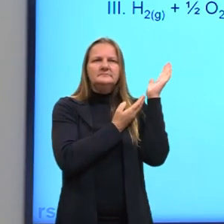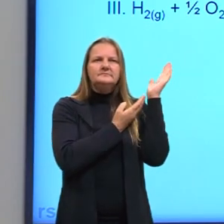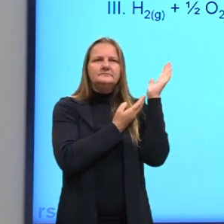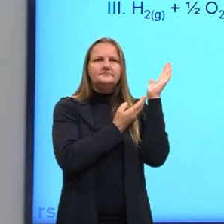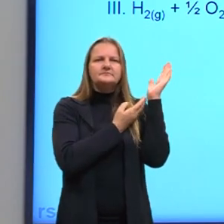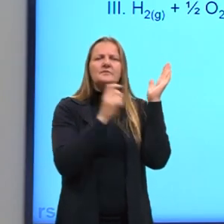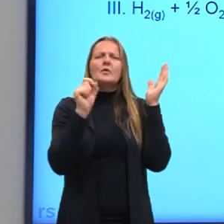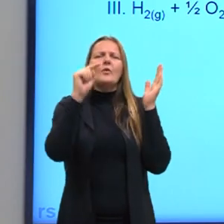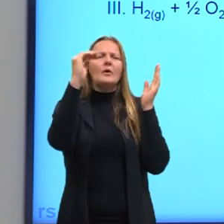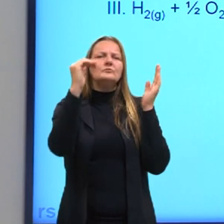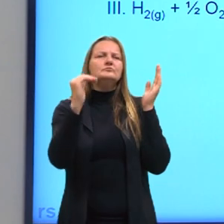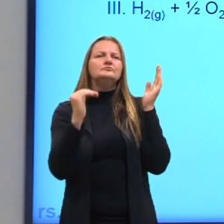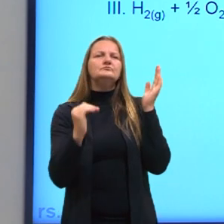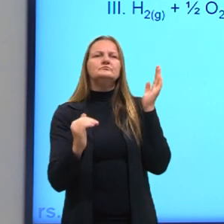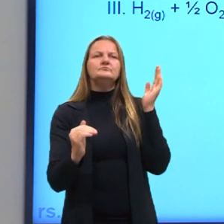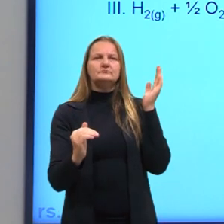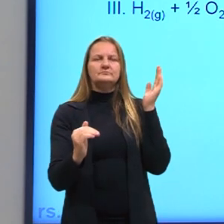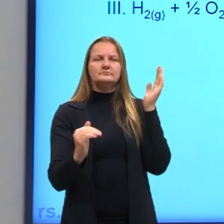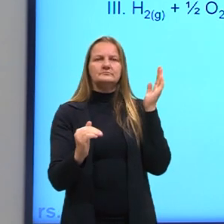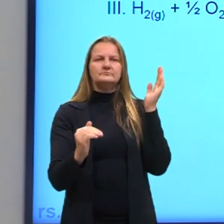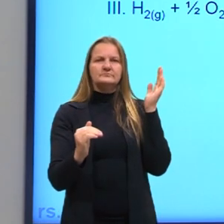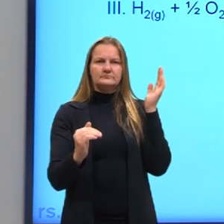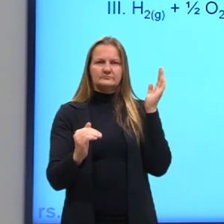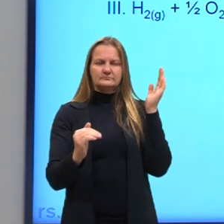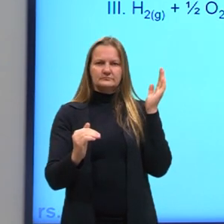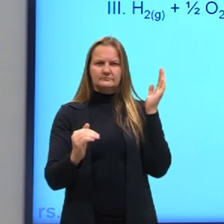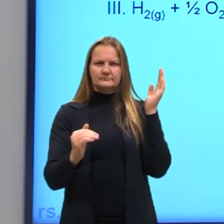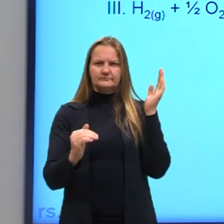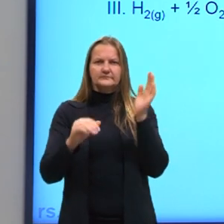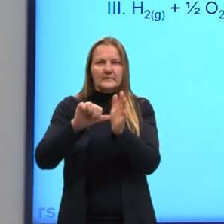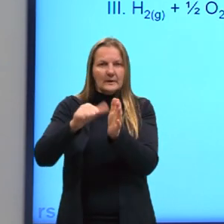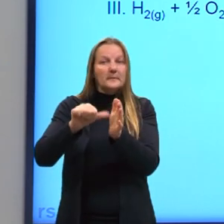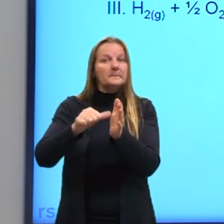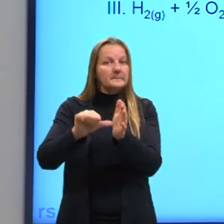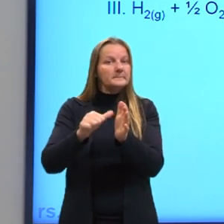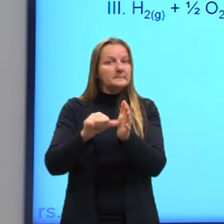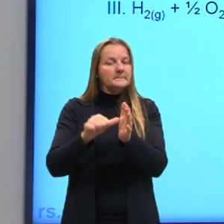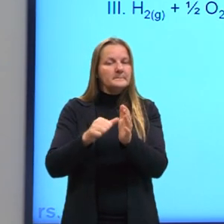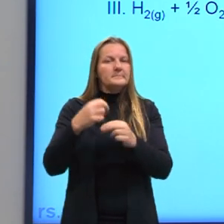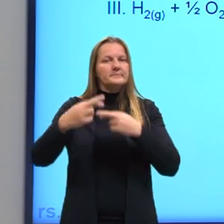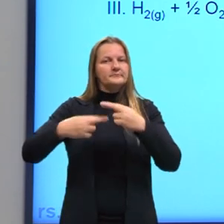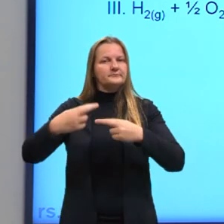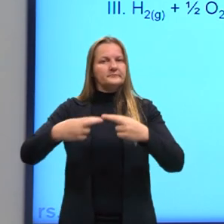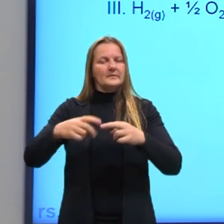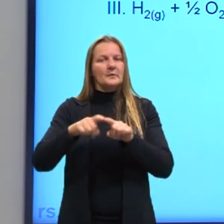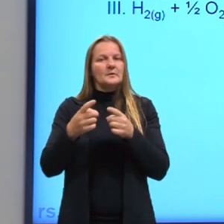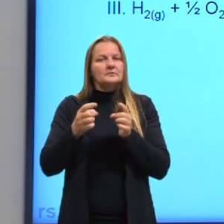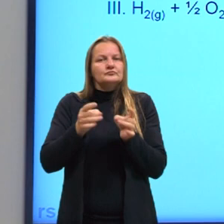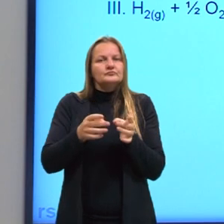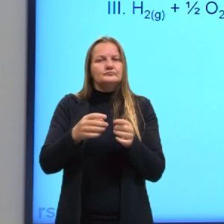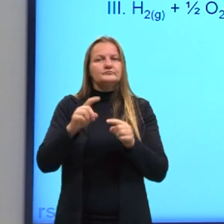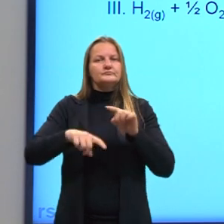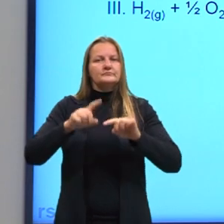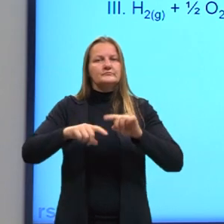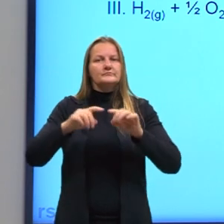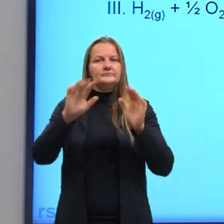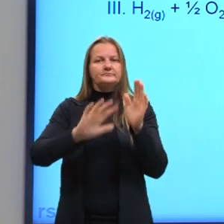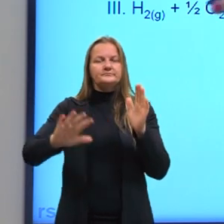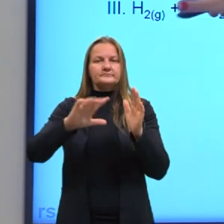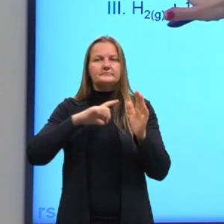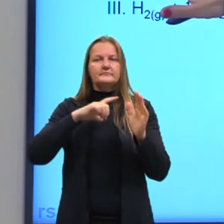em qual dessas reações encontro na primeira reação mas o meu produto da reação